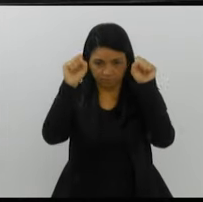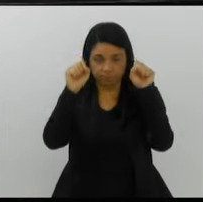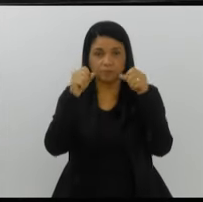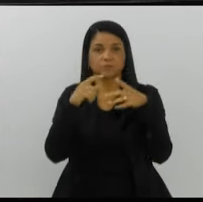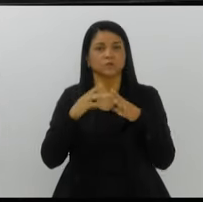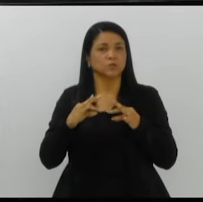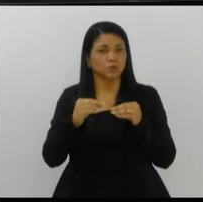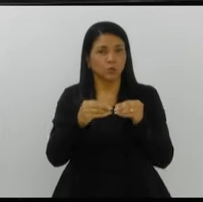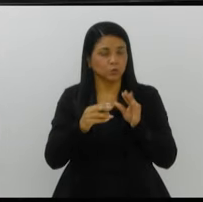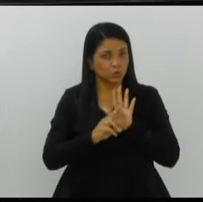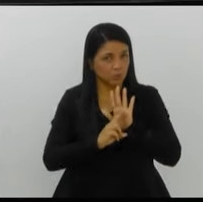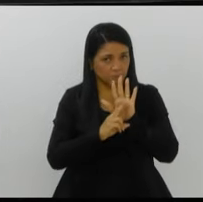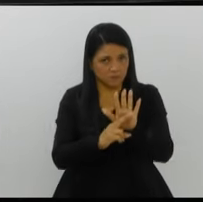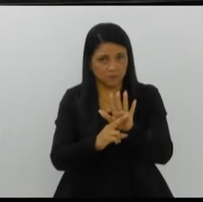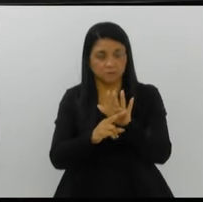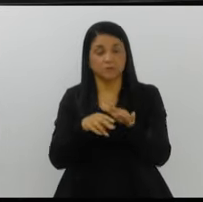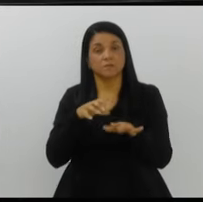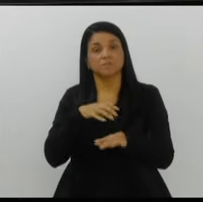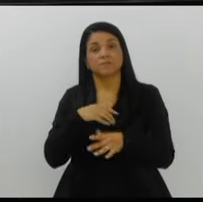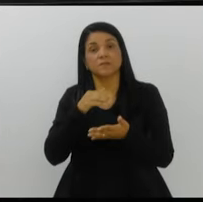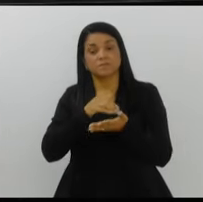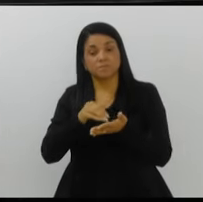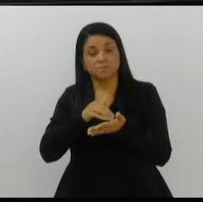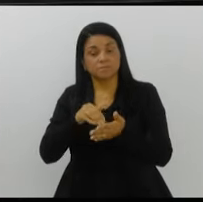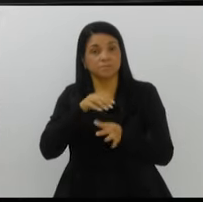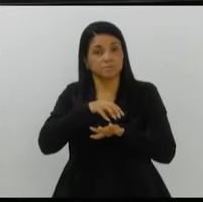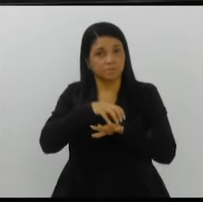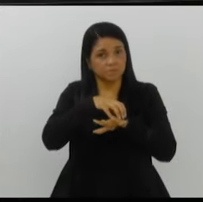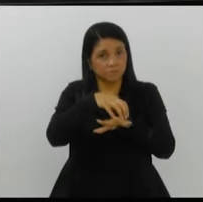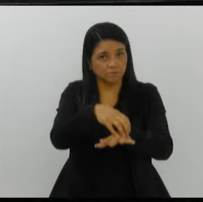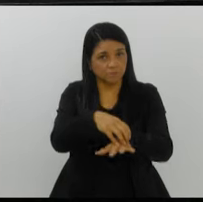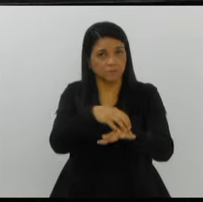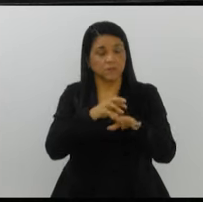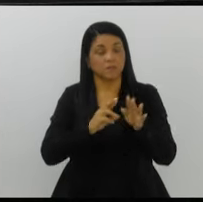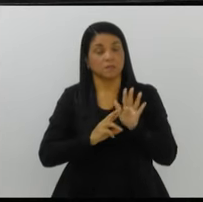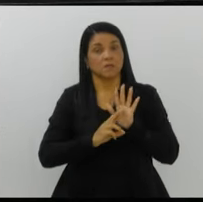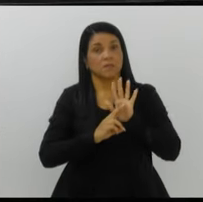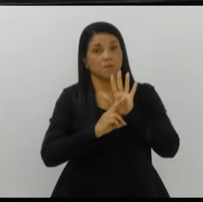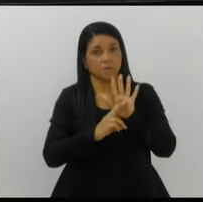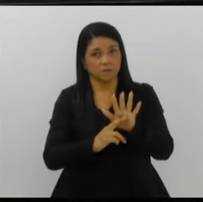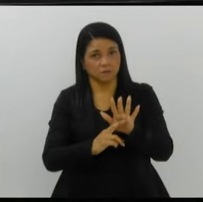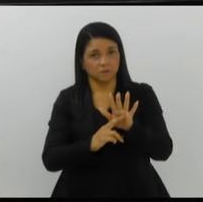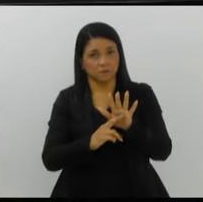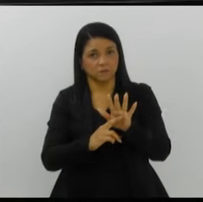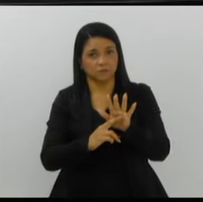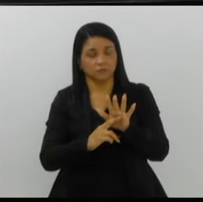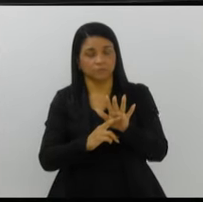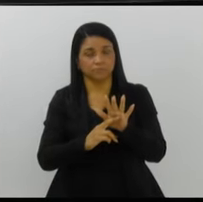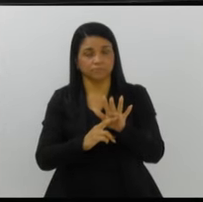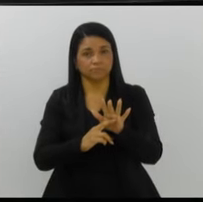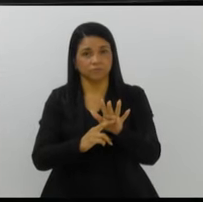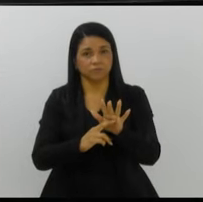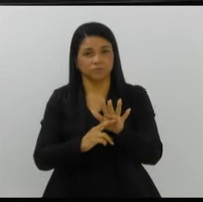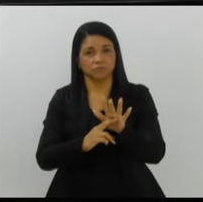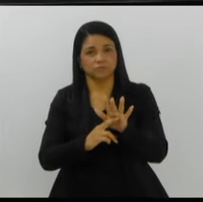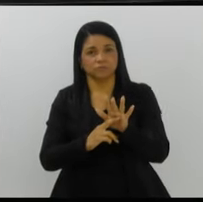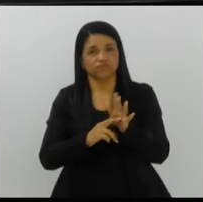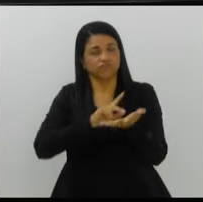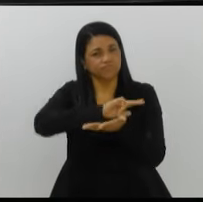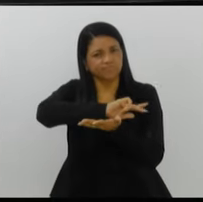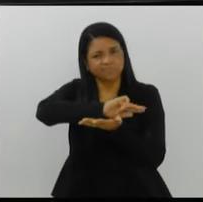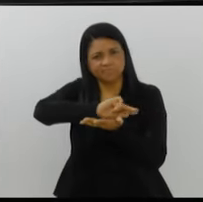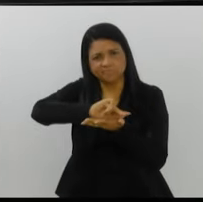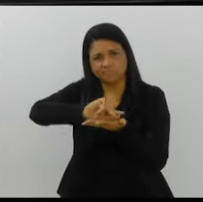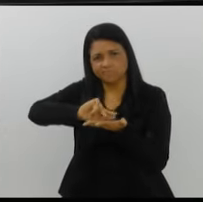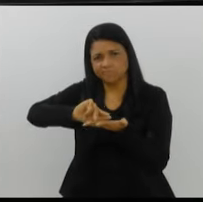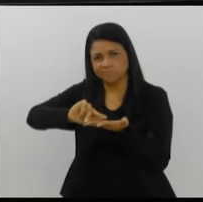a Secretaria de Transportes também, na representação dos seus diversos